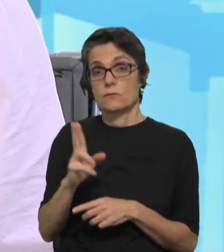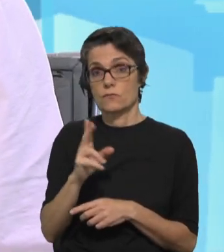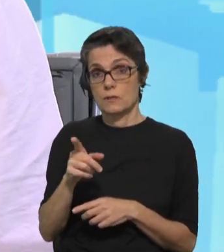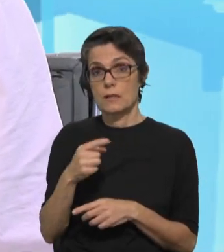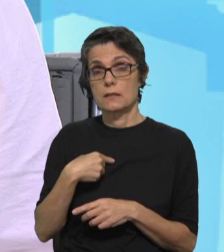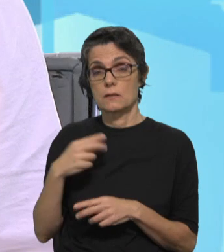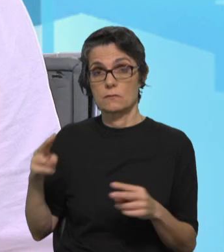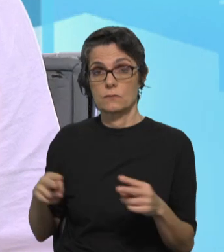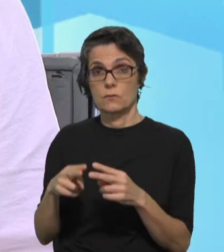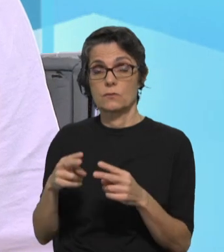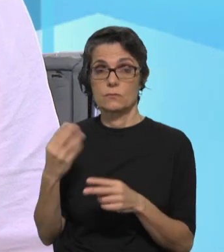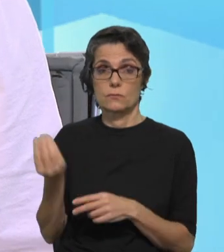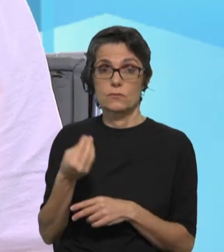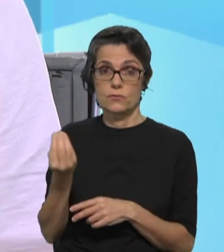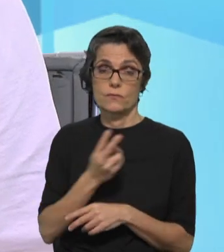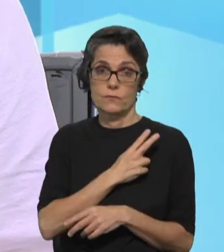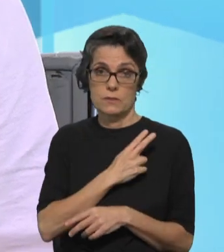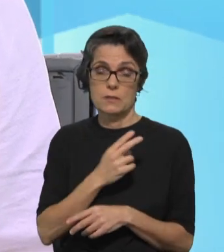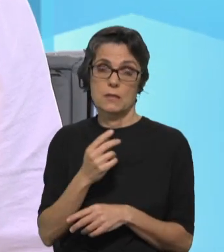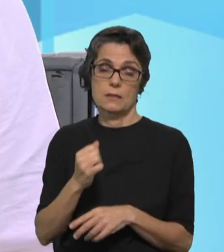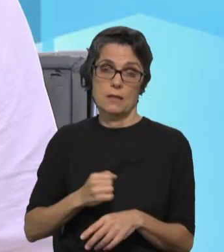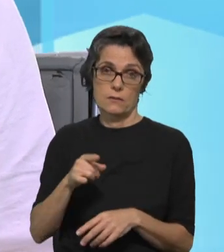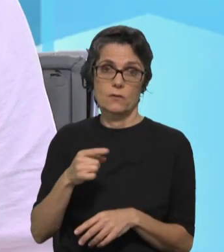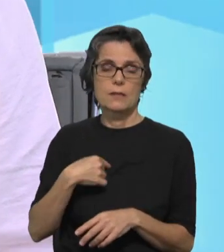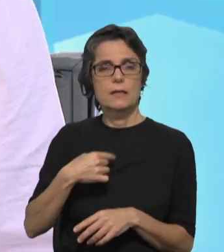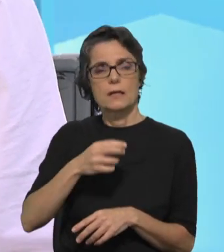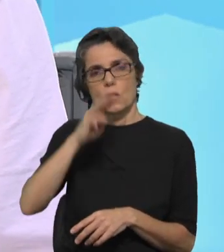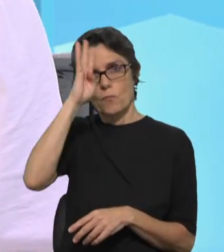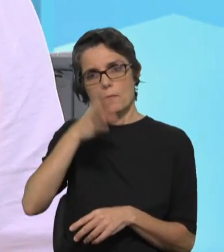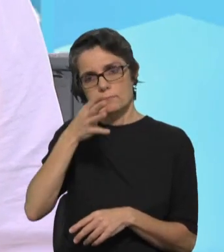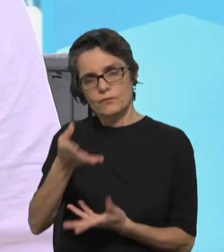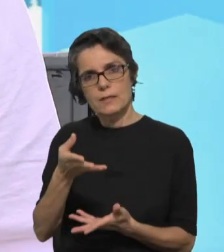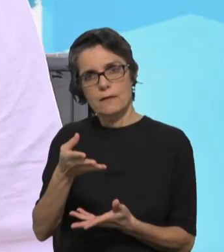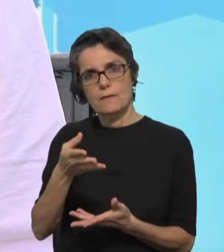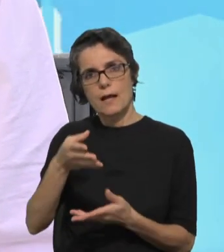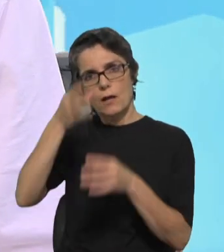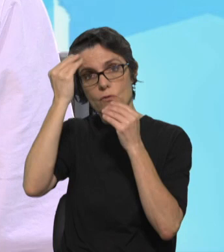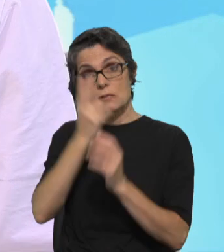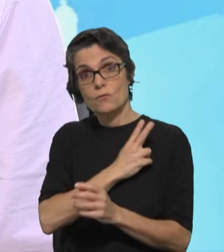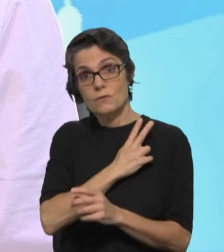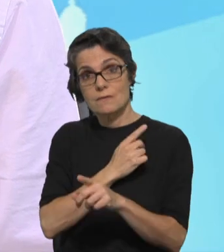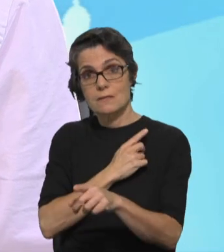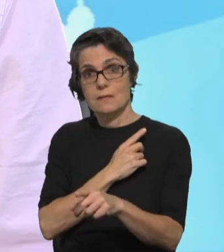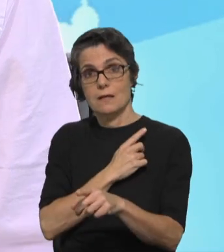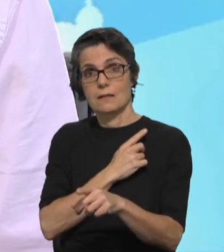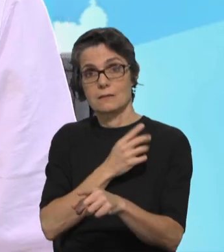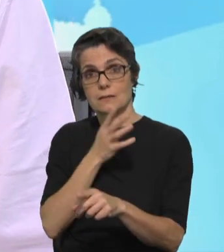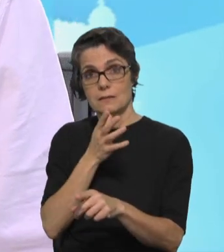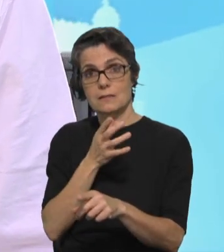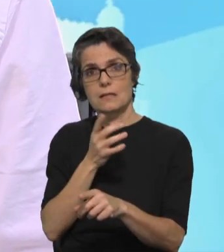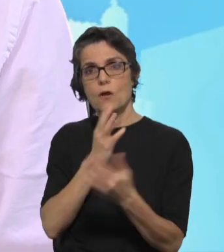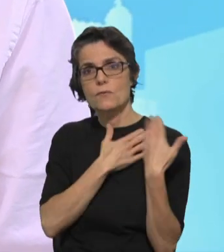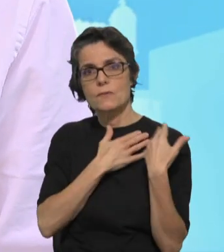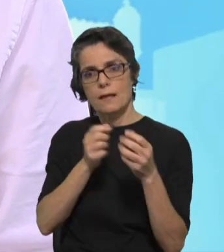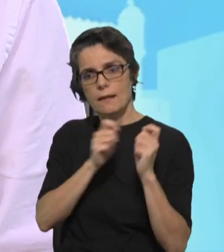num encontro com os jovens universitários na Universidade Católica e ele falava disso mesmo. A educação universitária dá-vos uma